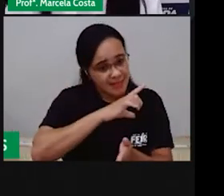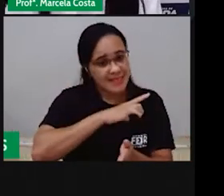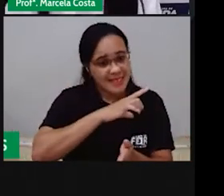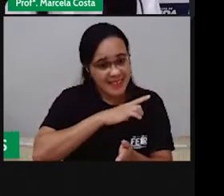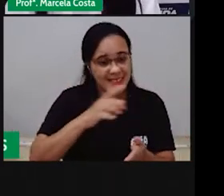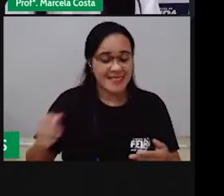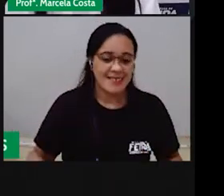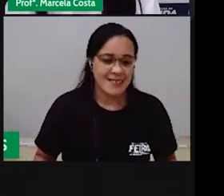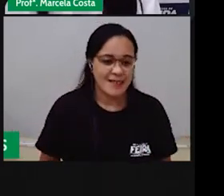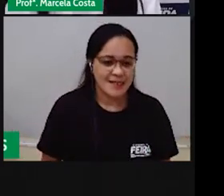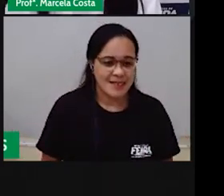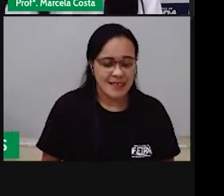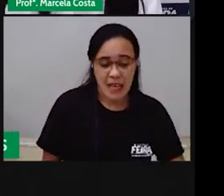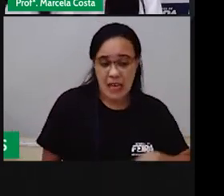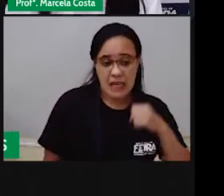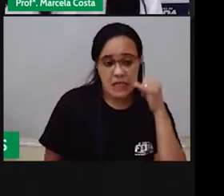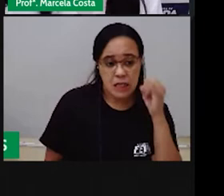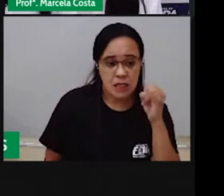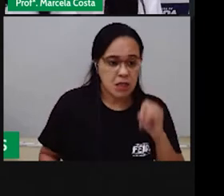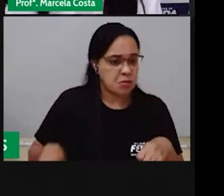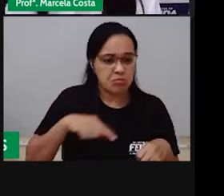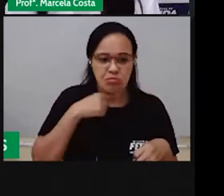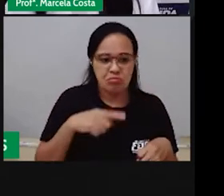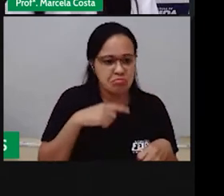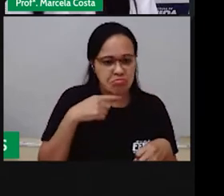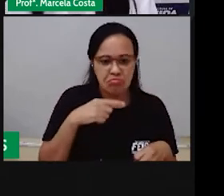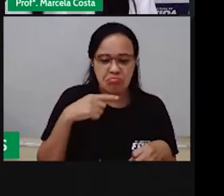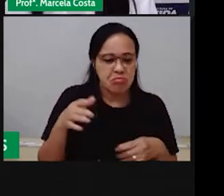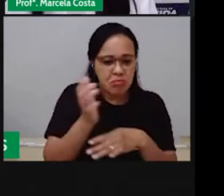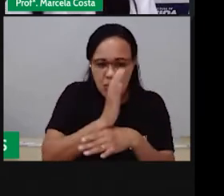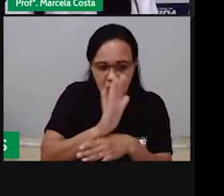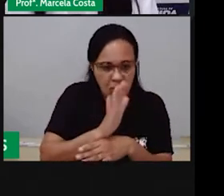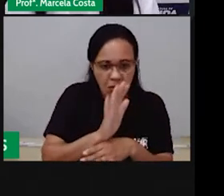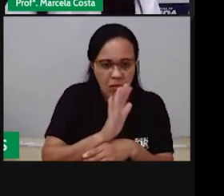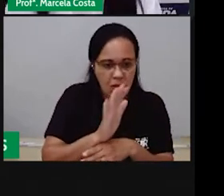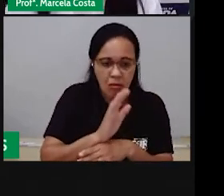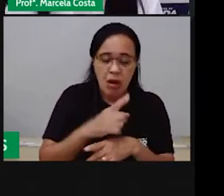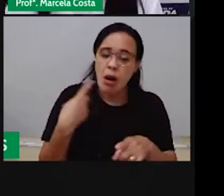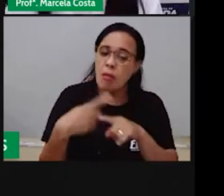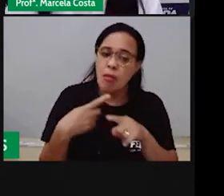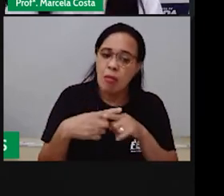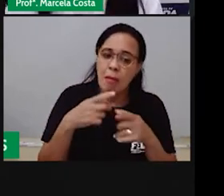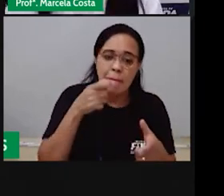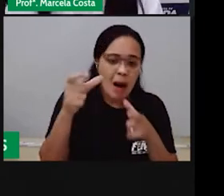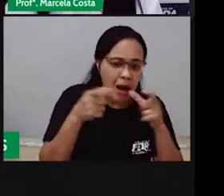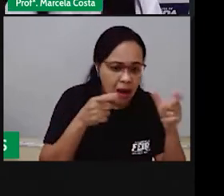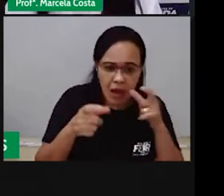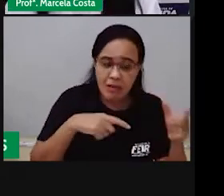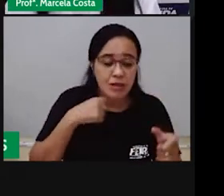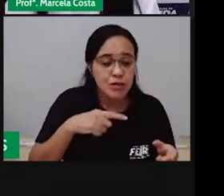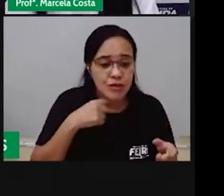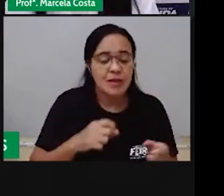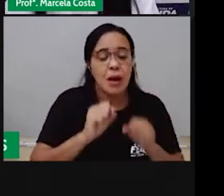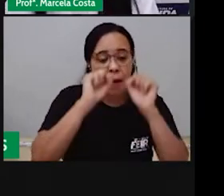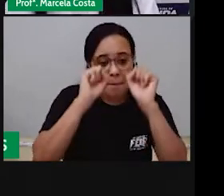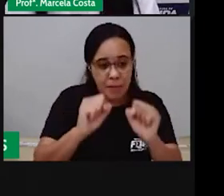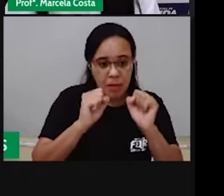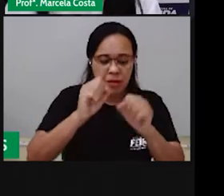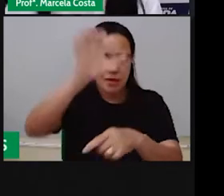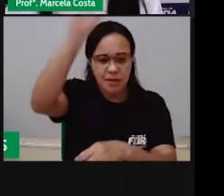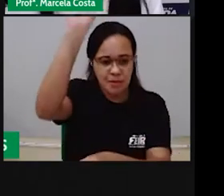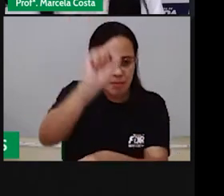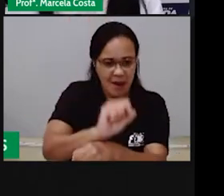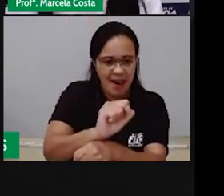Se você não tiver conseguido acompanhar a escrita de todas essas palavras, você pode pausar o vídeo nesse